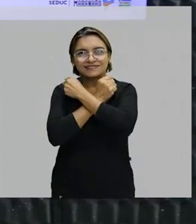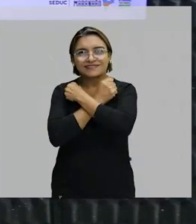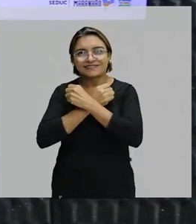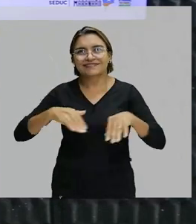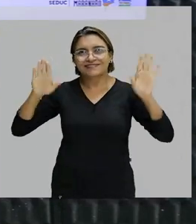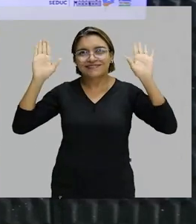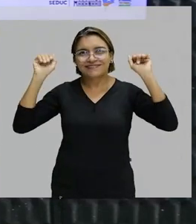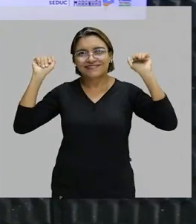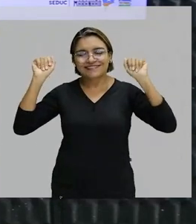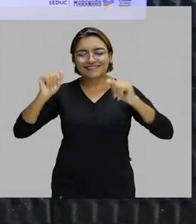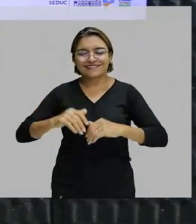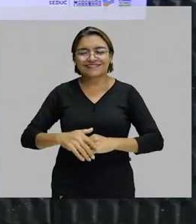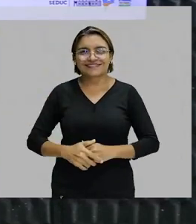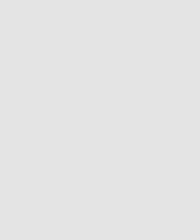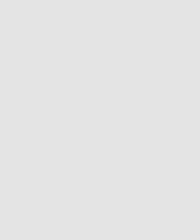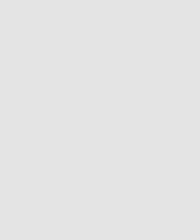todos tchau